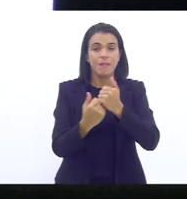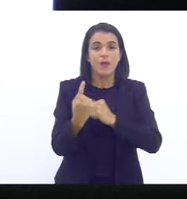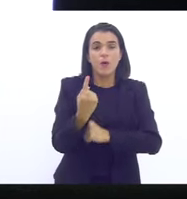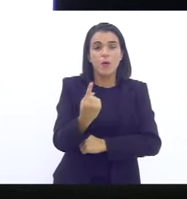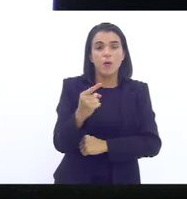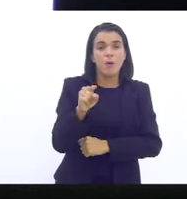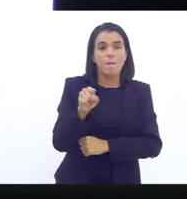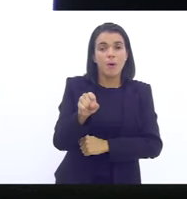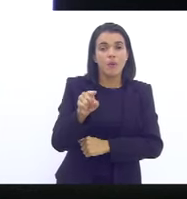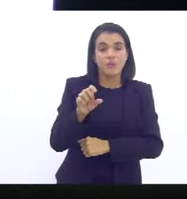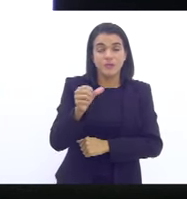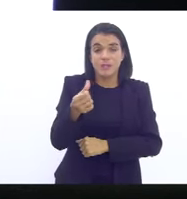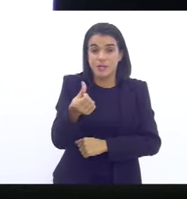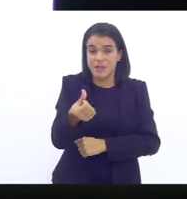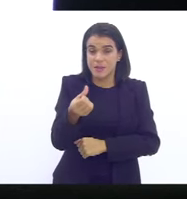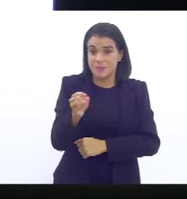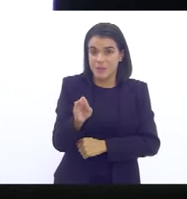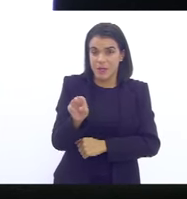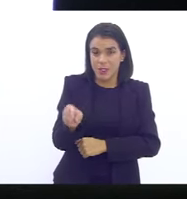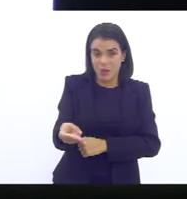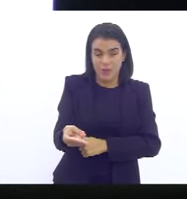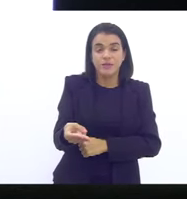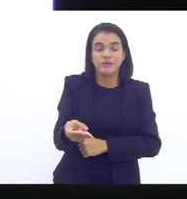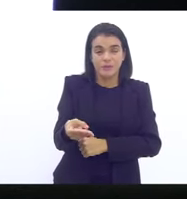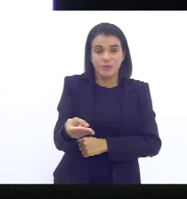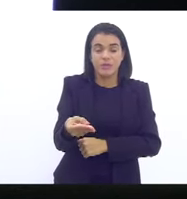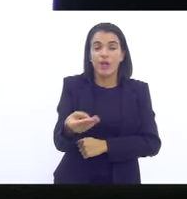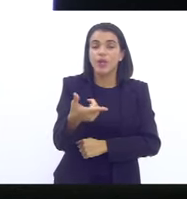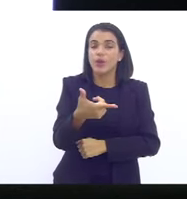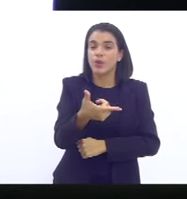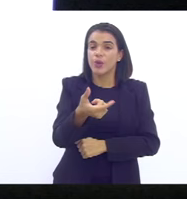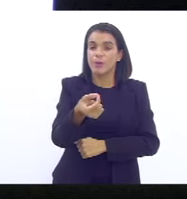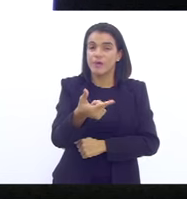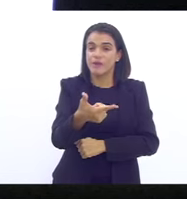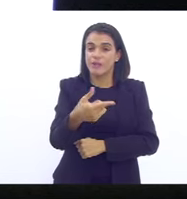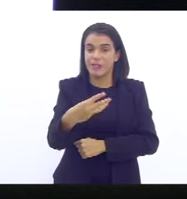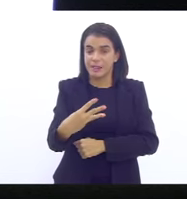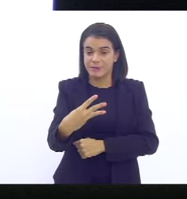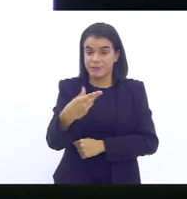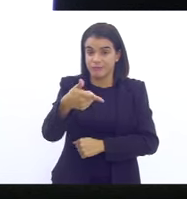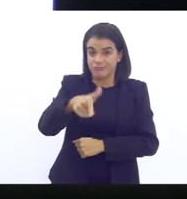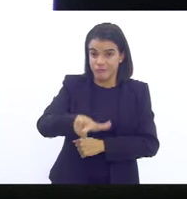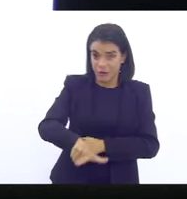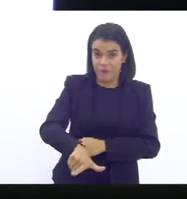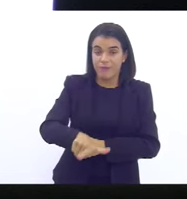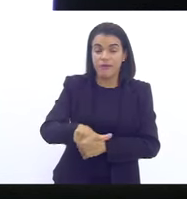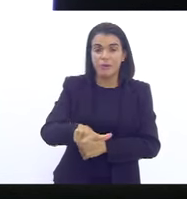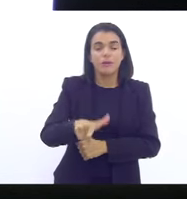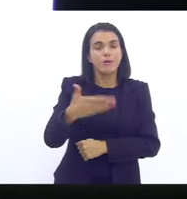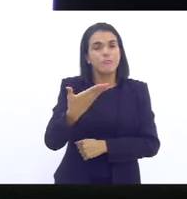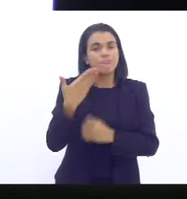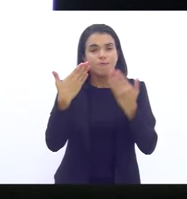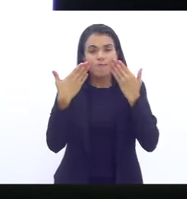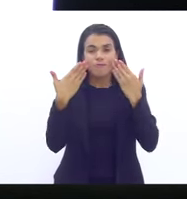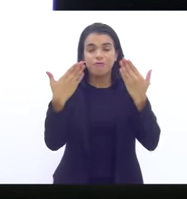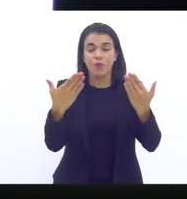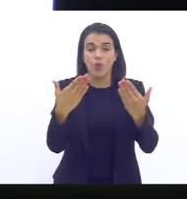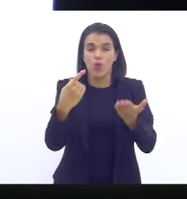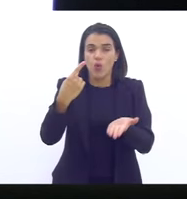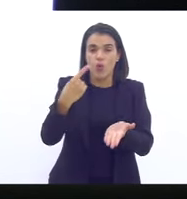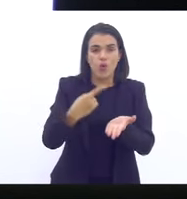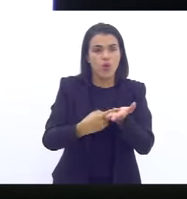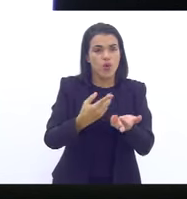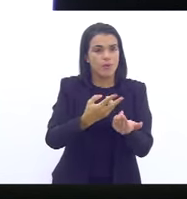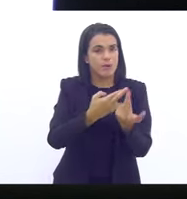1,6 bilhões nessa concessão em 2023. Novamente, demonstrando o compromisso